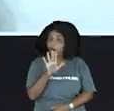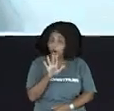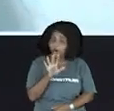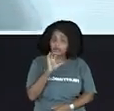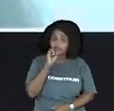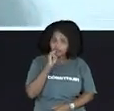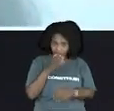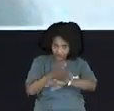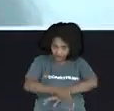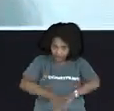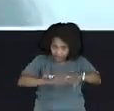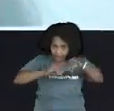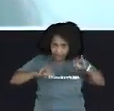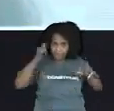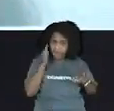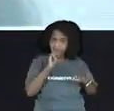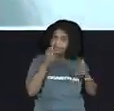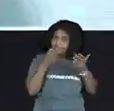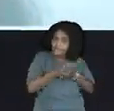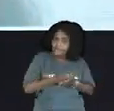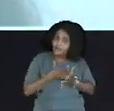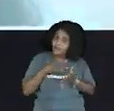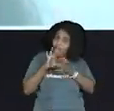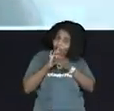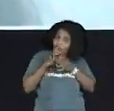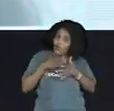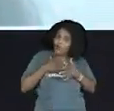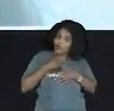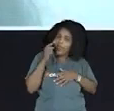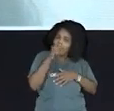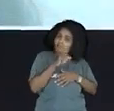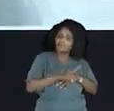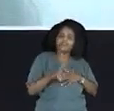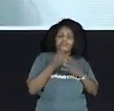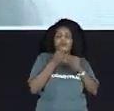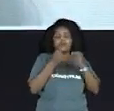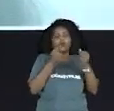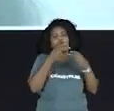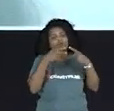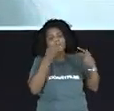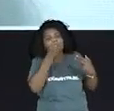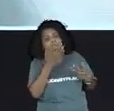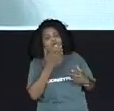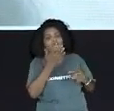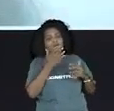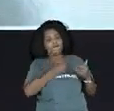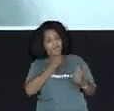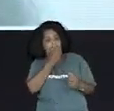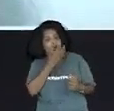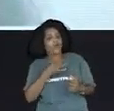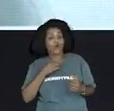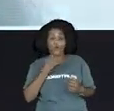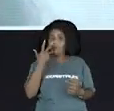vocês vão entrar na Terra Prometida vocês Fique firme comigo e lá vocês vão usufruir de grandeza vocês vão melhorar a vida